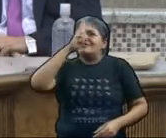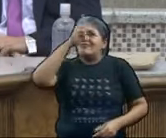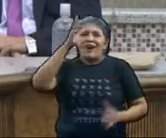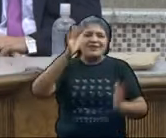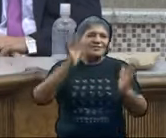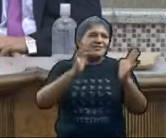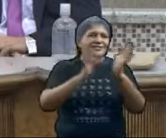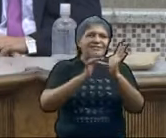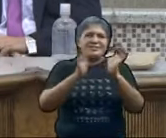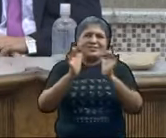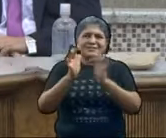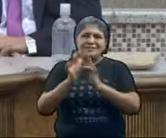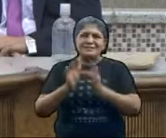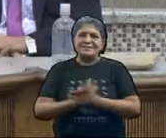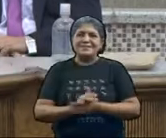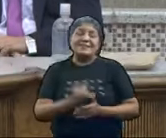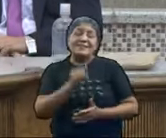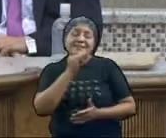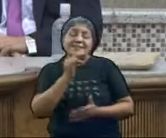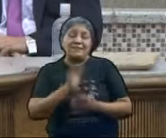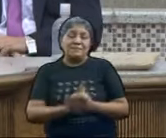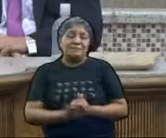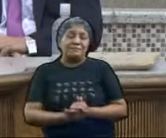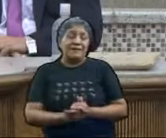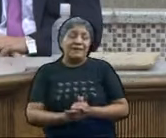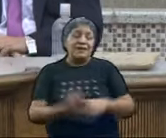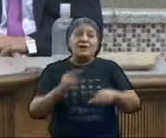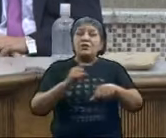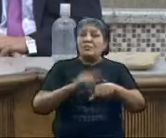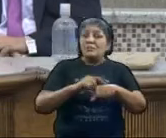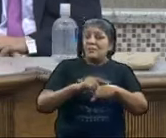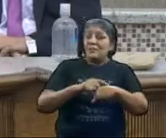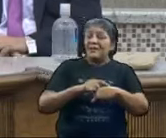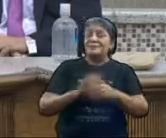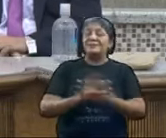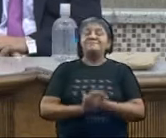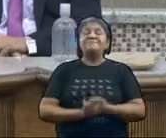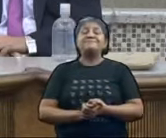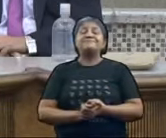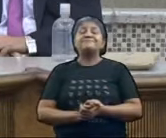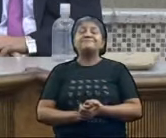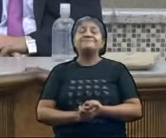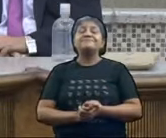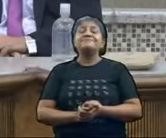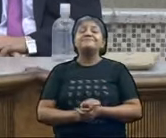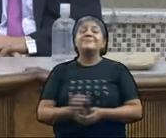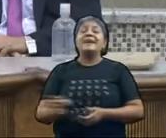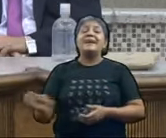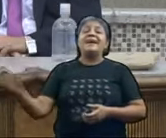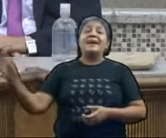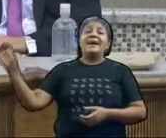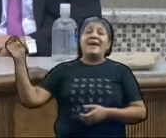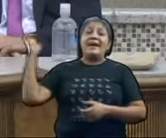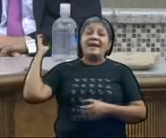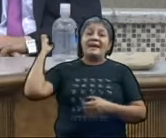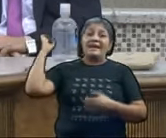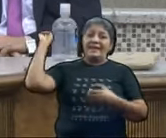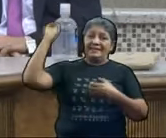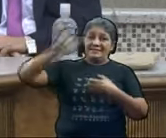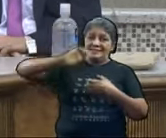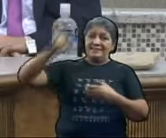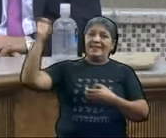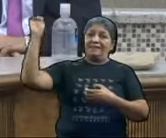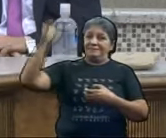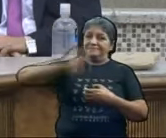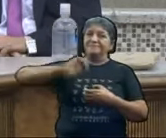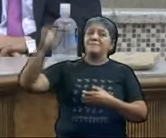um diácono chamado Estevão. Todos nós conhecemos a história dele. Está lá no capítulo 7 de Atos dos